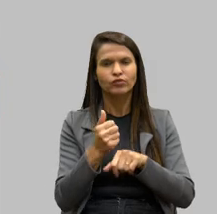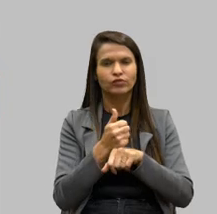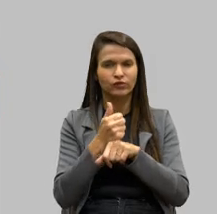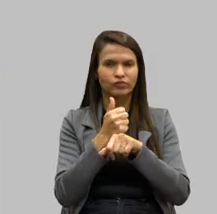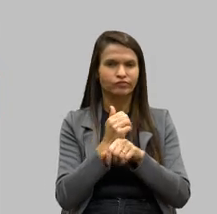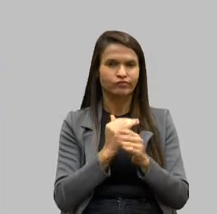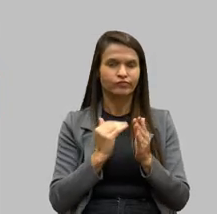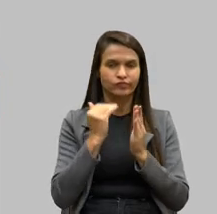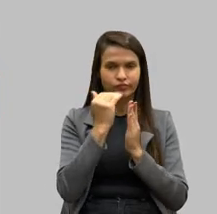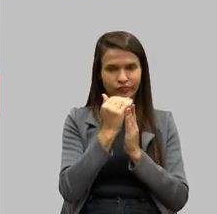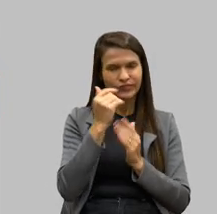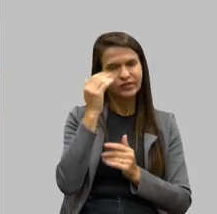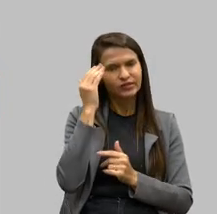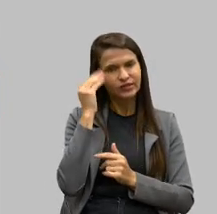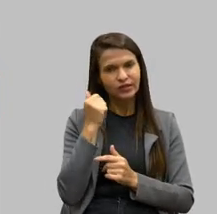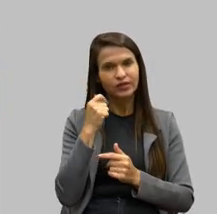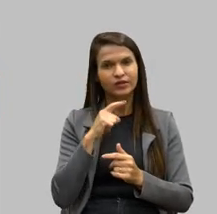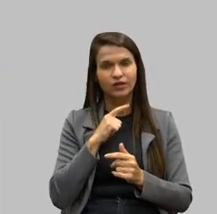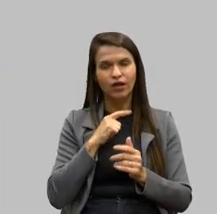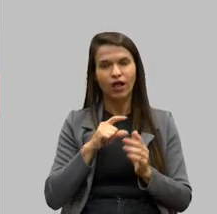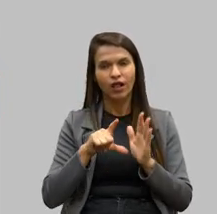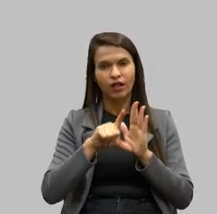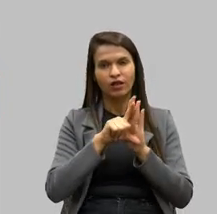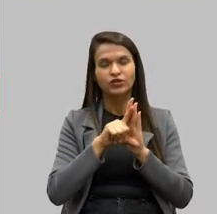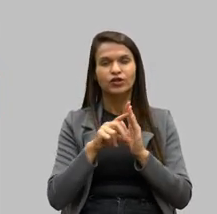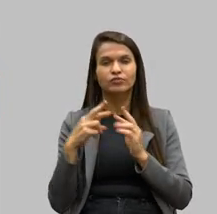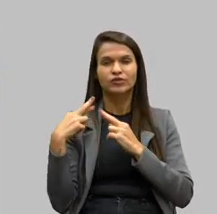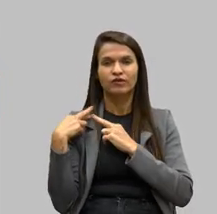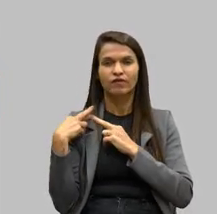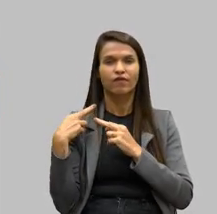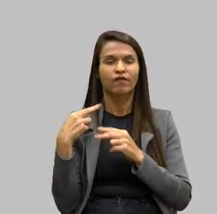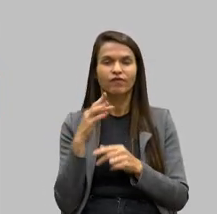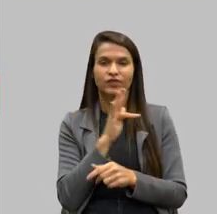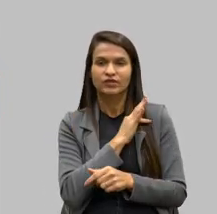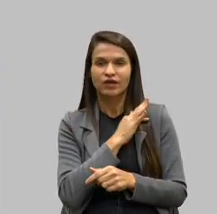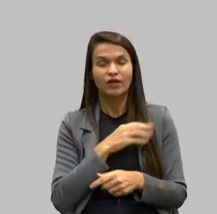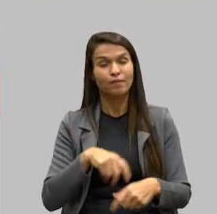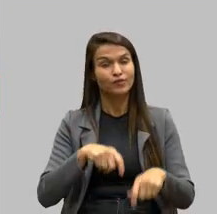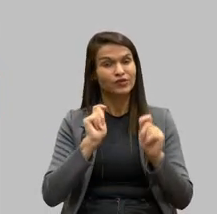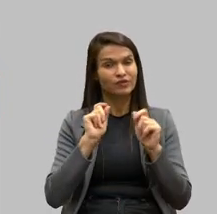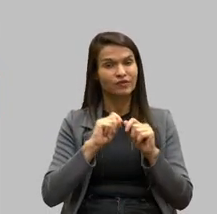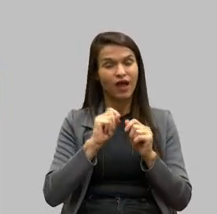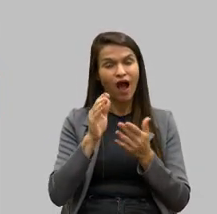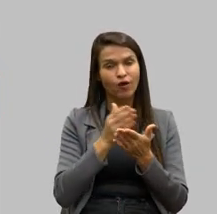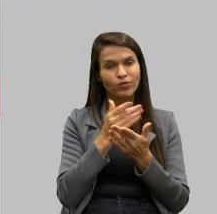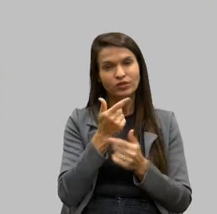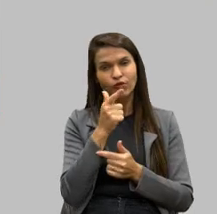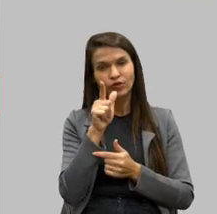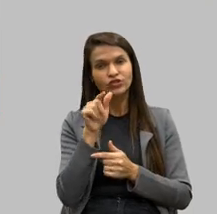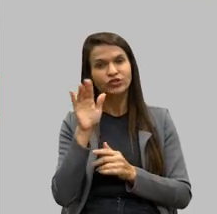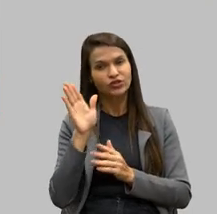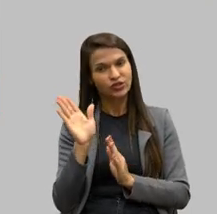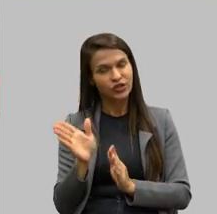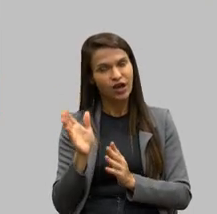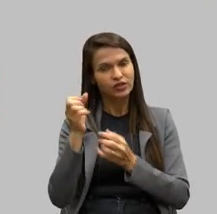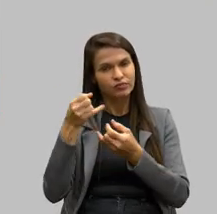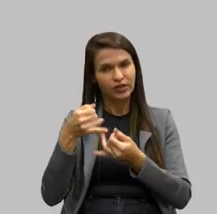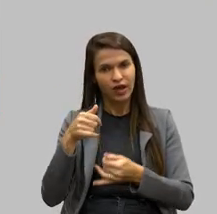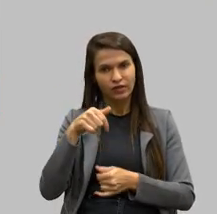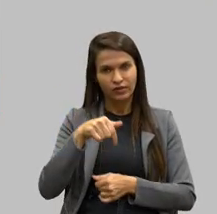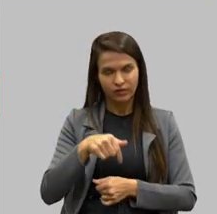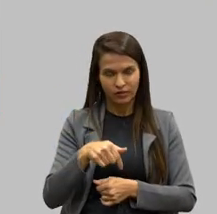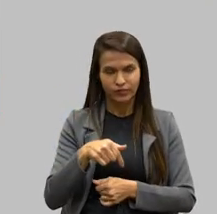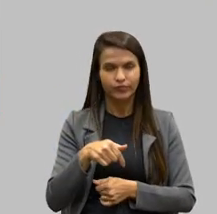de carreiras que batem na lei de responsabilidade fiscal que não são possíveis fazer. E algumas outras, como a senhora mesmo disse, como